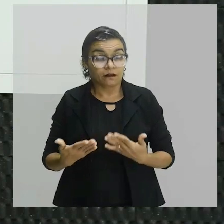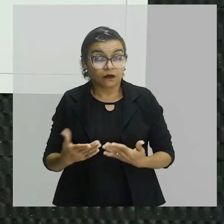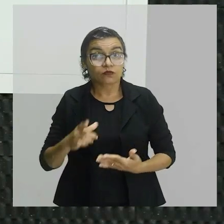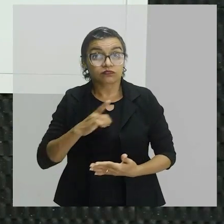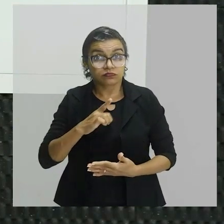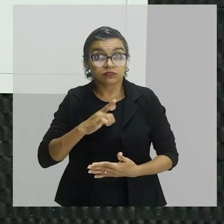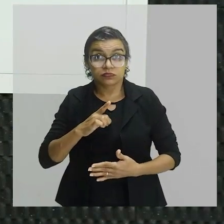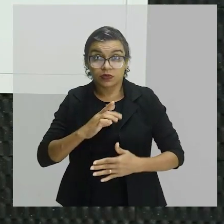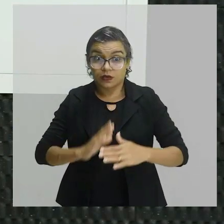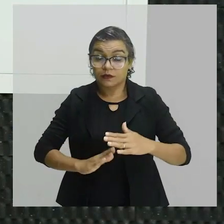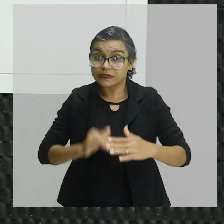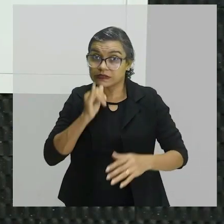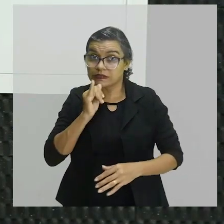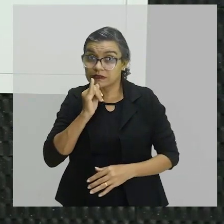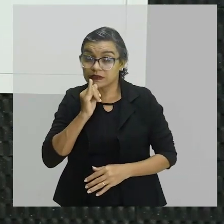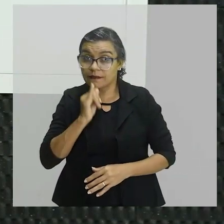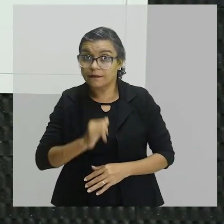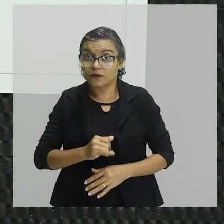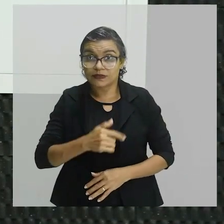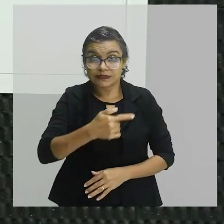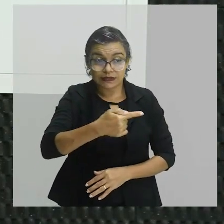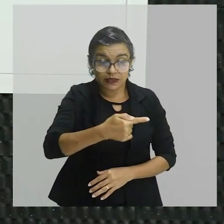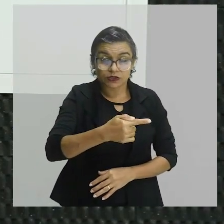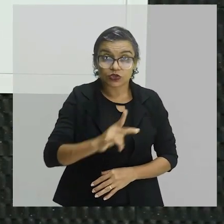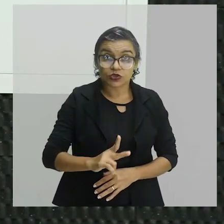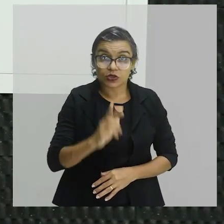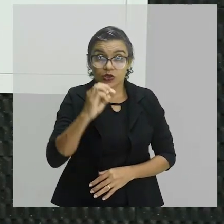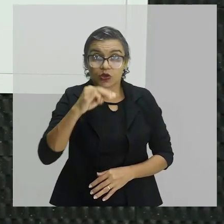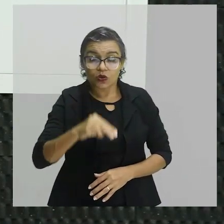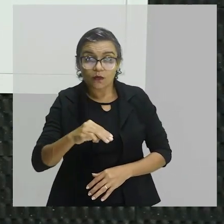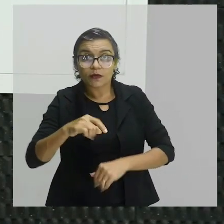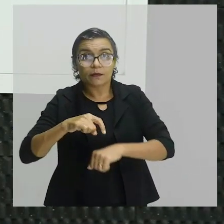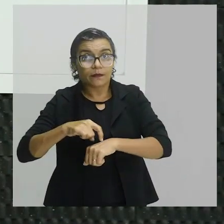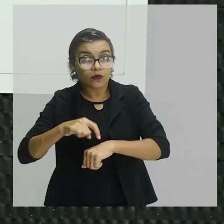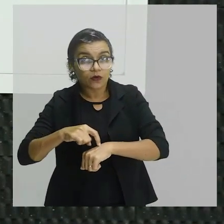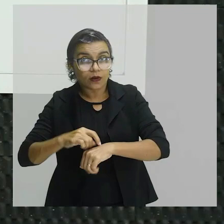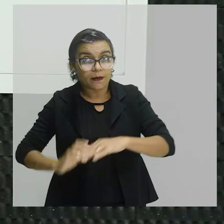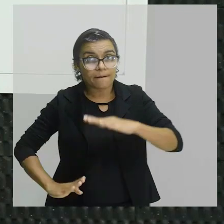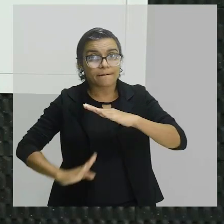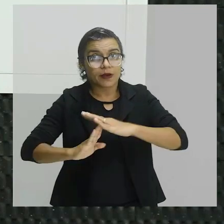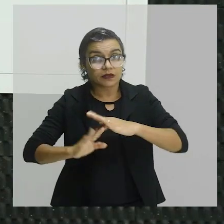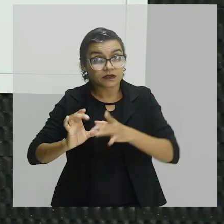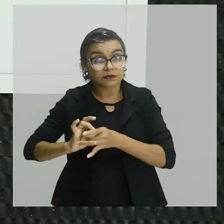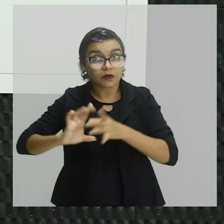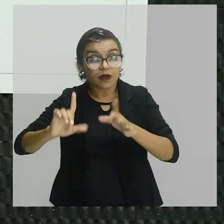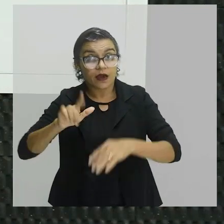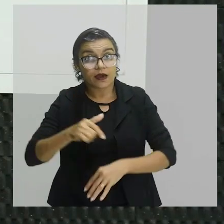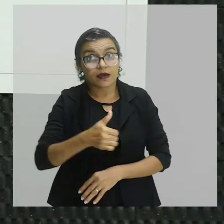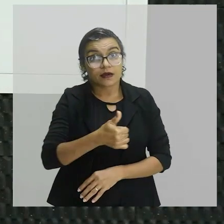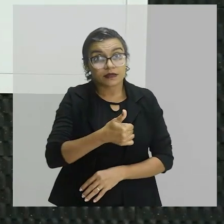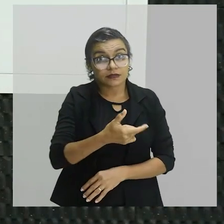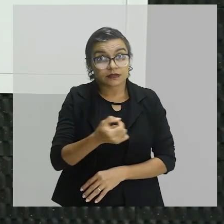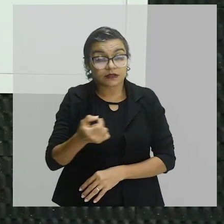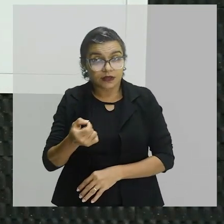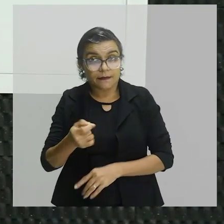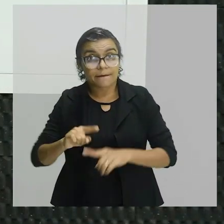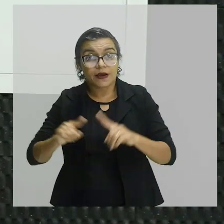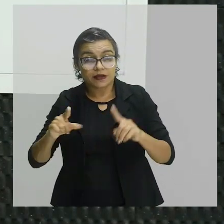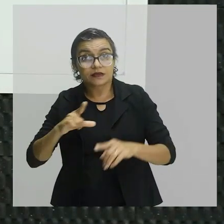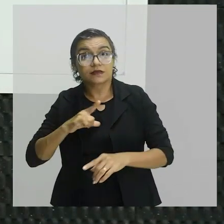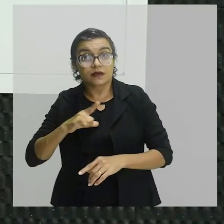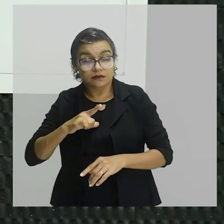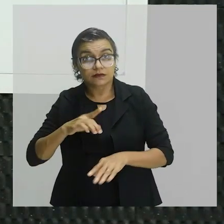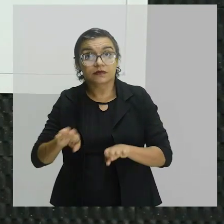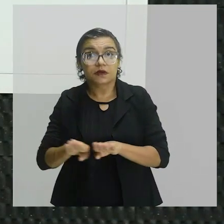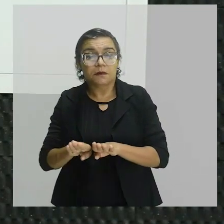uma tolerância de 7 km por hora. Então, a máxima permitida é 100, com a tolerância de 7. Então, o